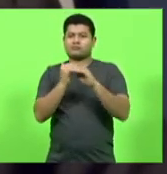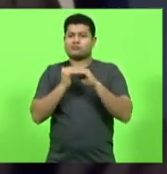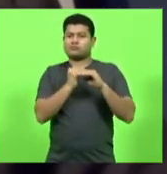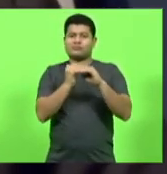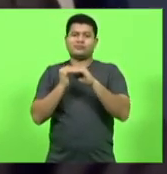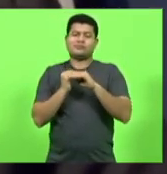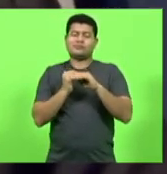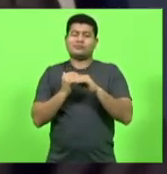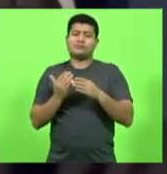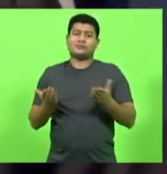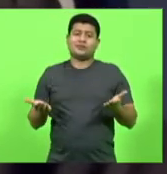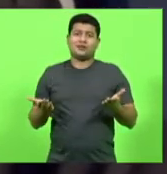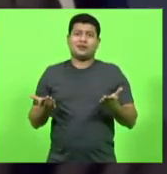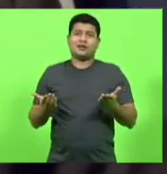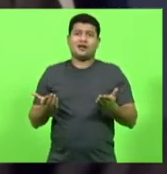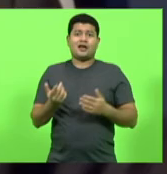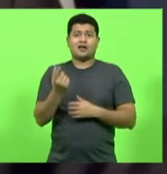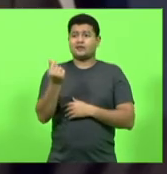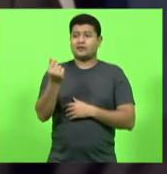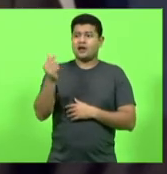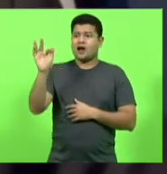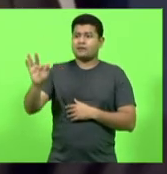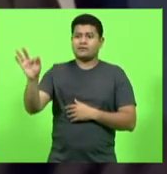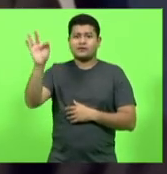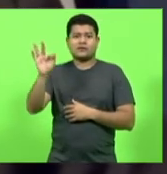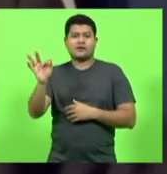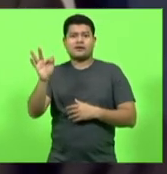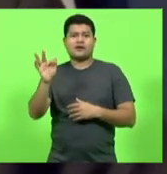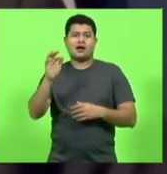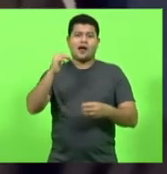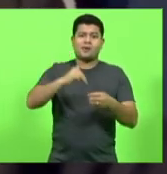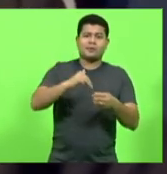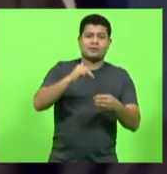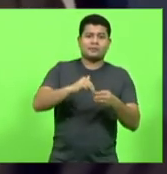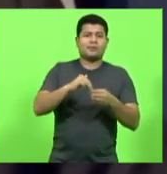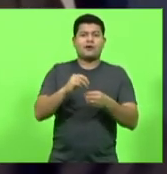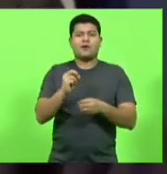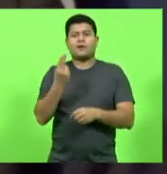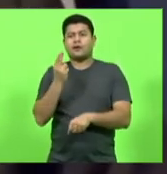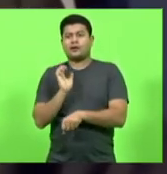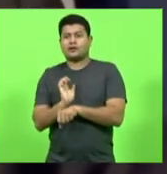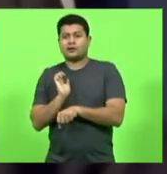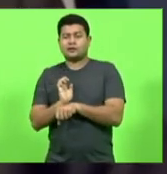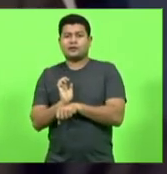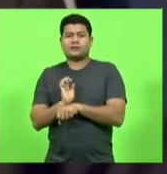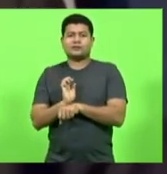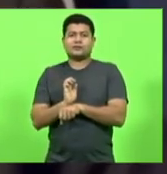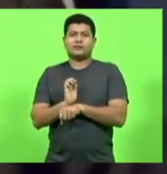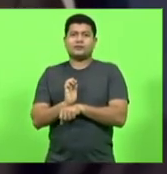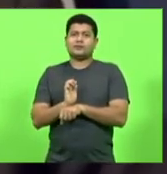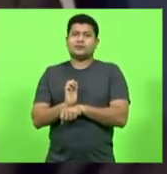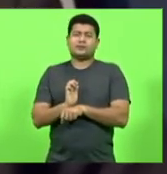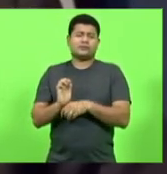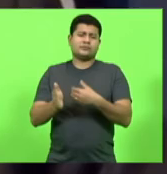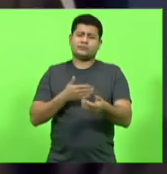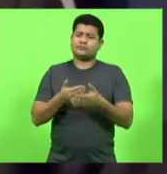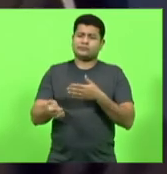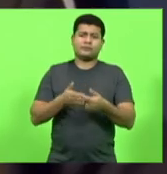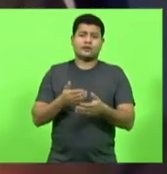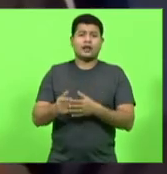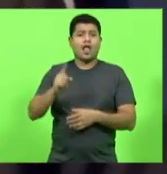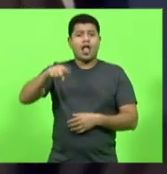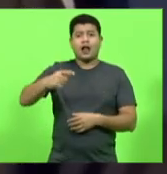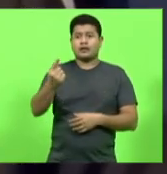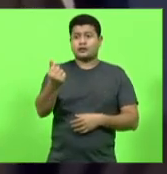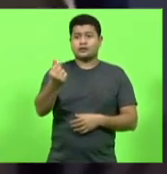Gente, não tem dinheiro federal, não tem dinheiro municipal e não tem dinheiro estadual. Tudo é dinheiro